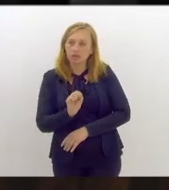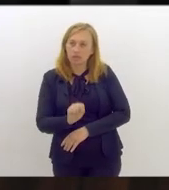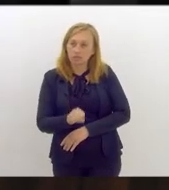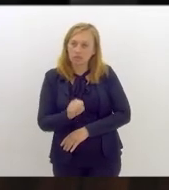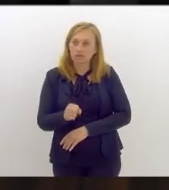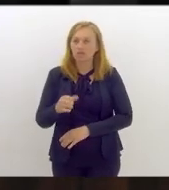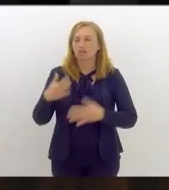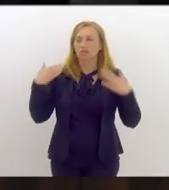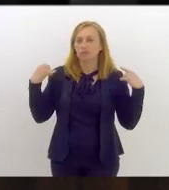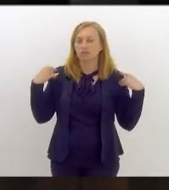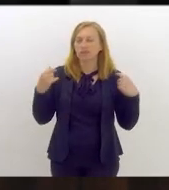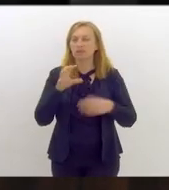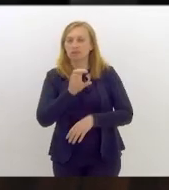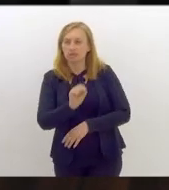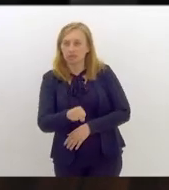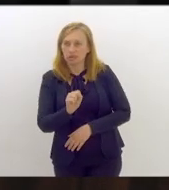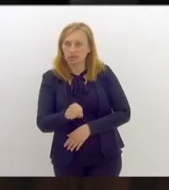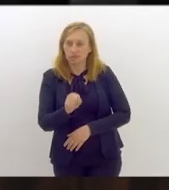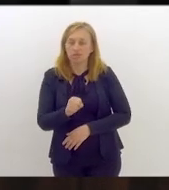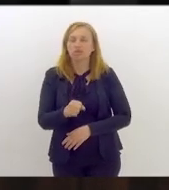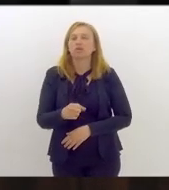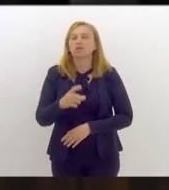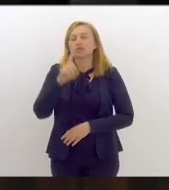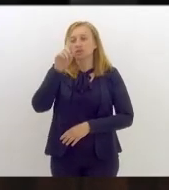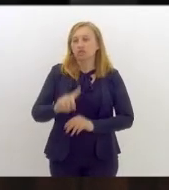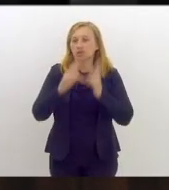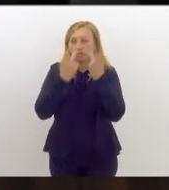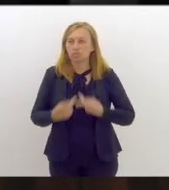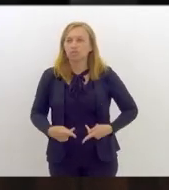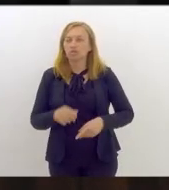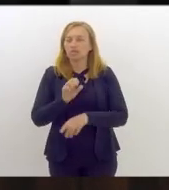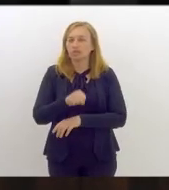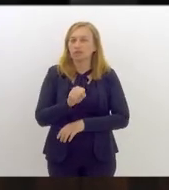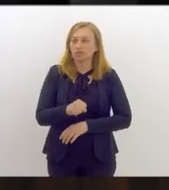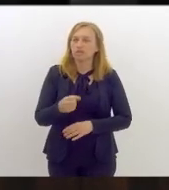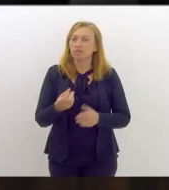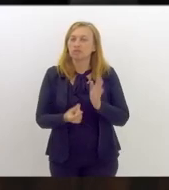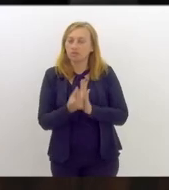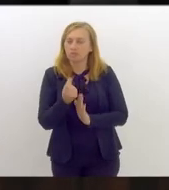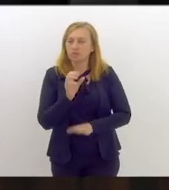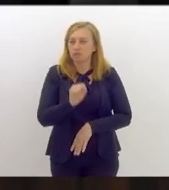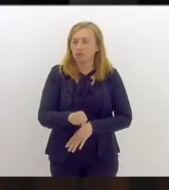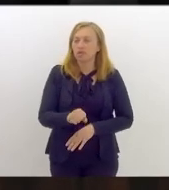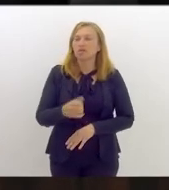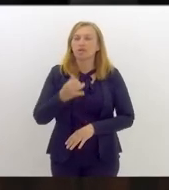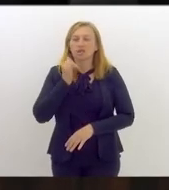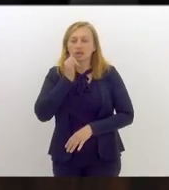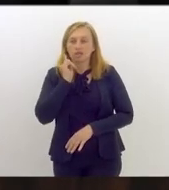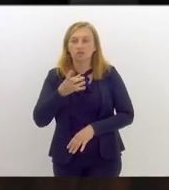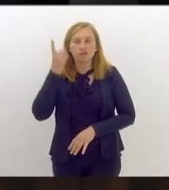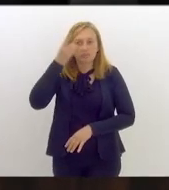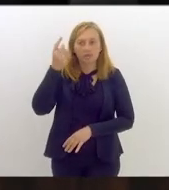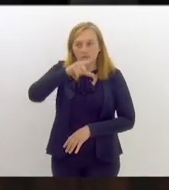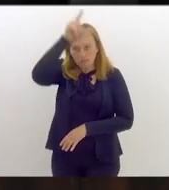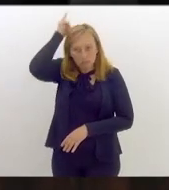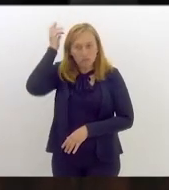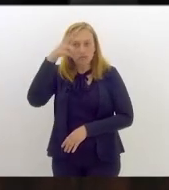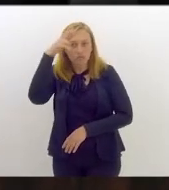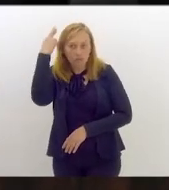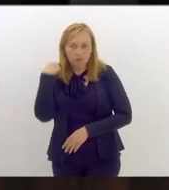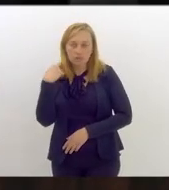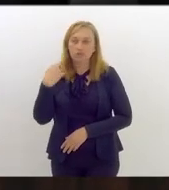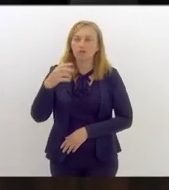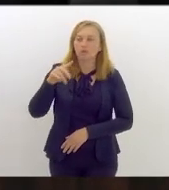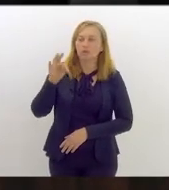lazer, favorável. De saúde, favorável. Defesa dos direitos humanos, favorável. De orçamento, favorável. Relatores, deputada Luiz Paulo, Rosane Félix,